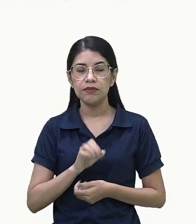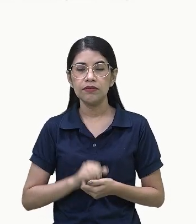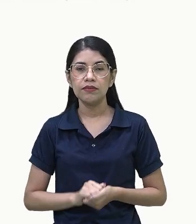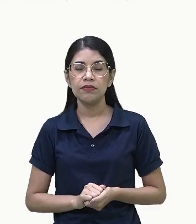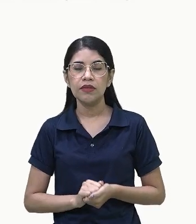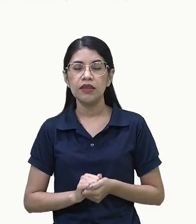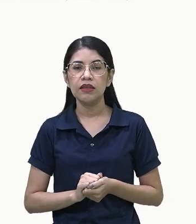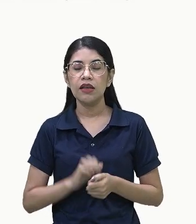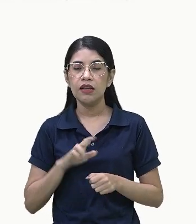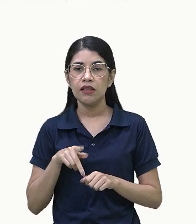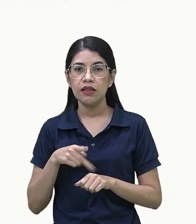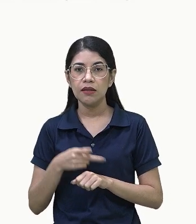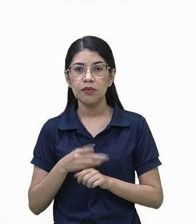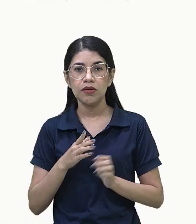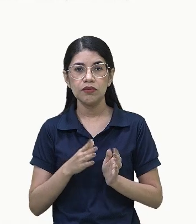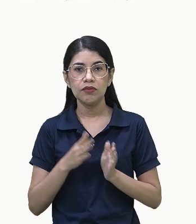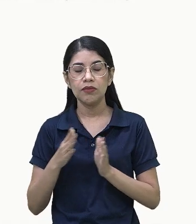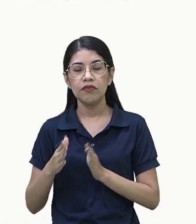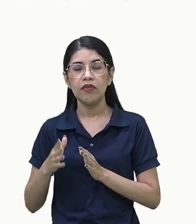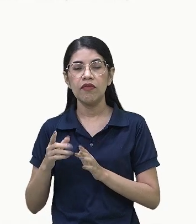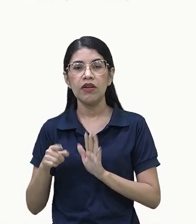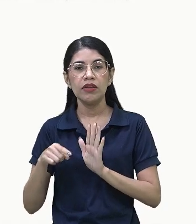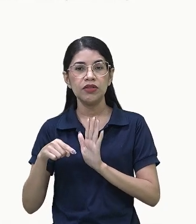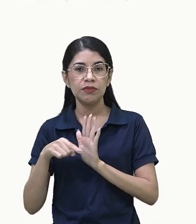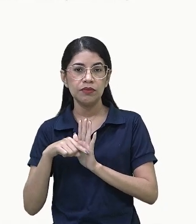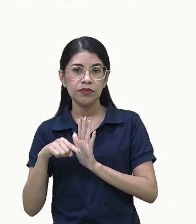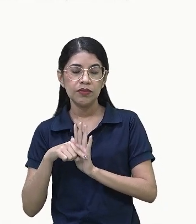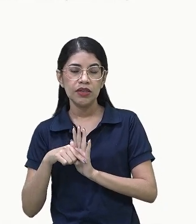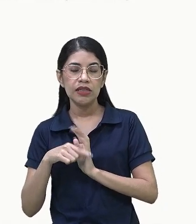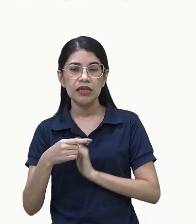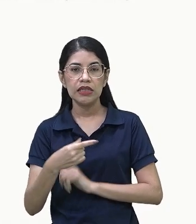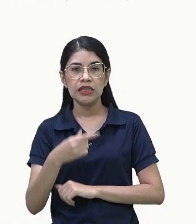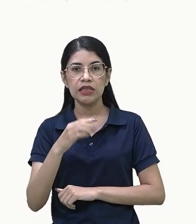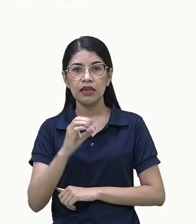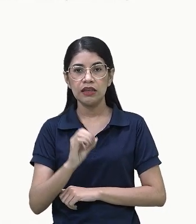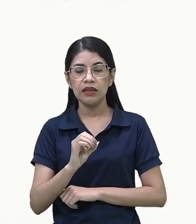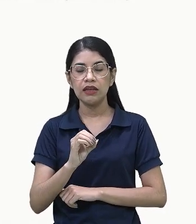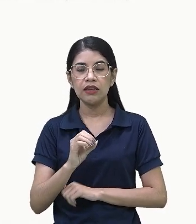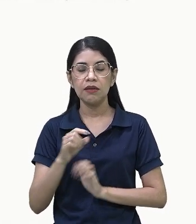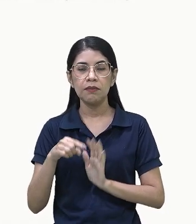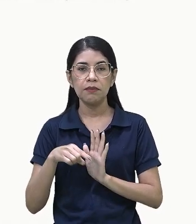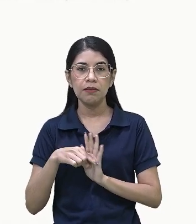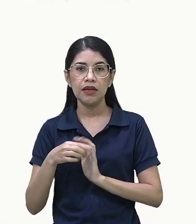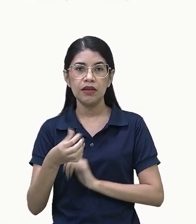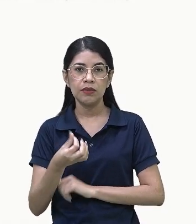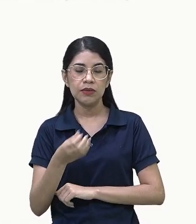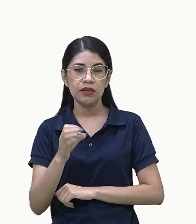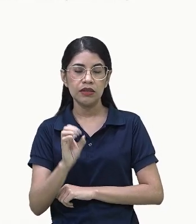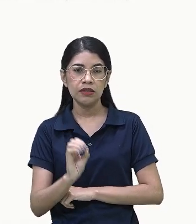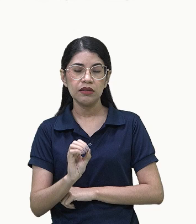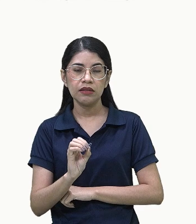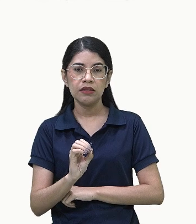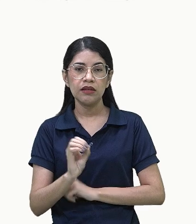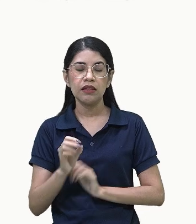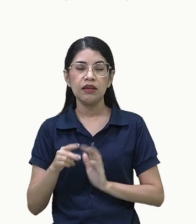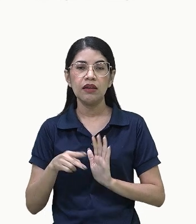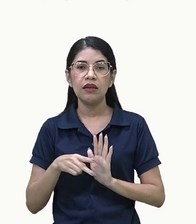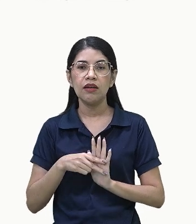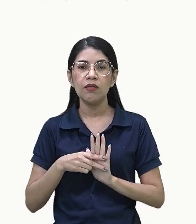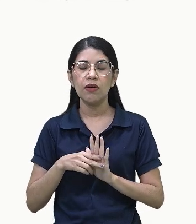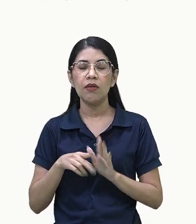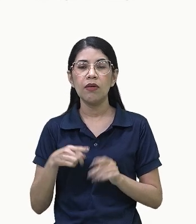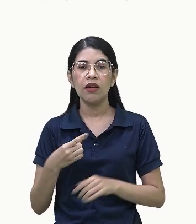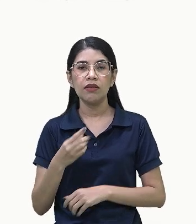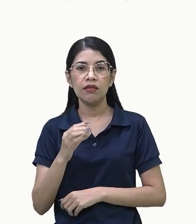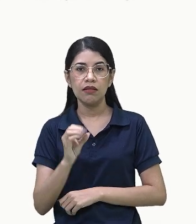em seguida, eu vou resolver aqui esta subtração. Ou seja, 70 menos 60, logicamente,